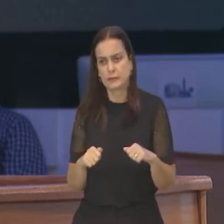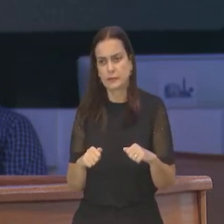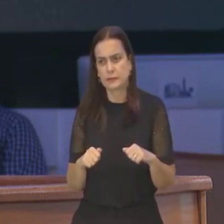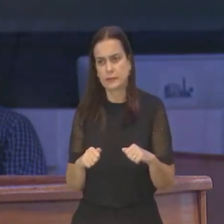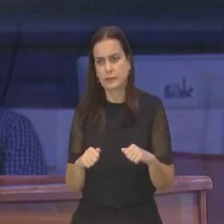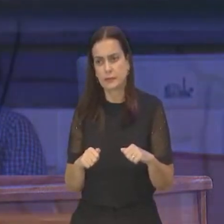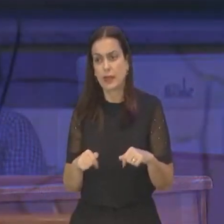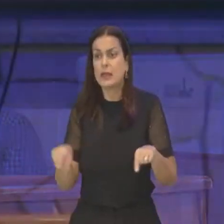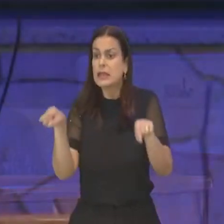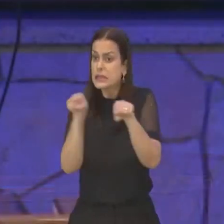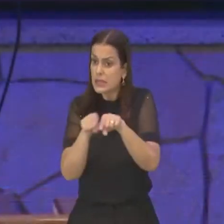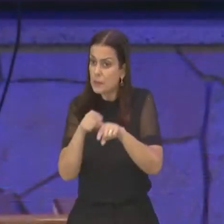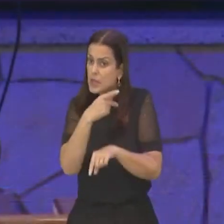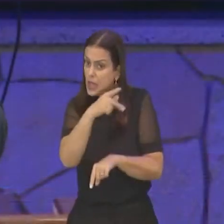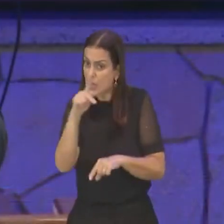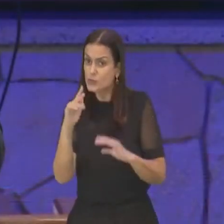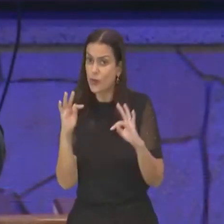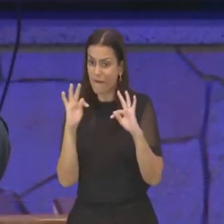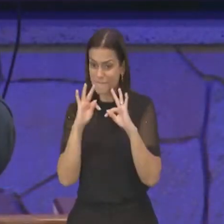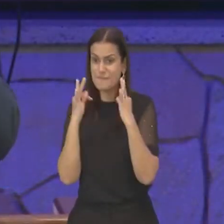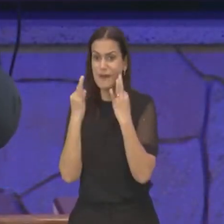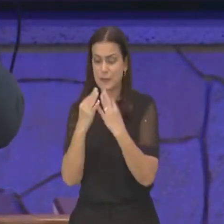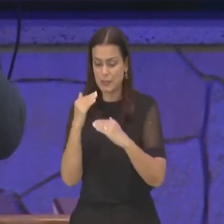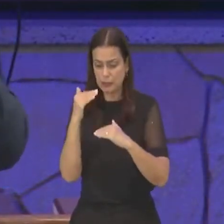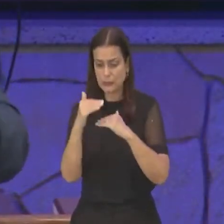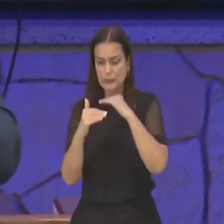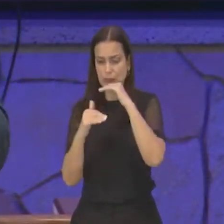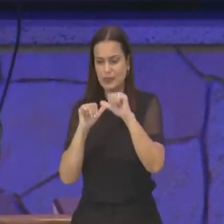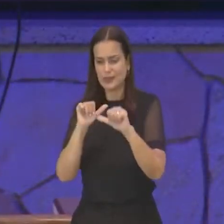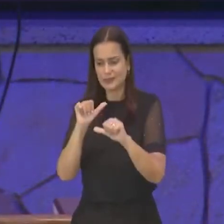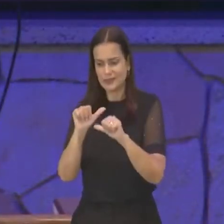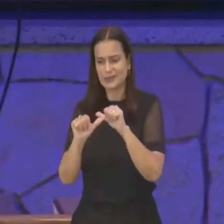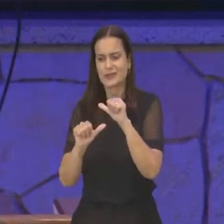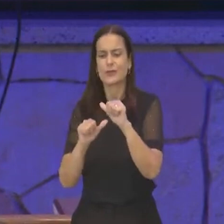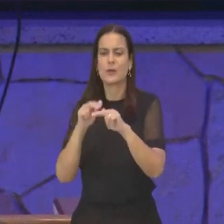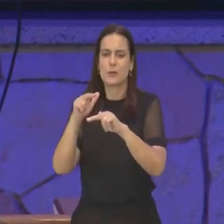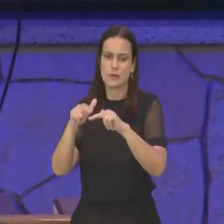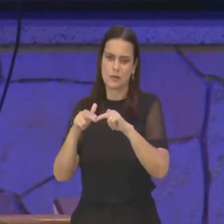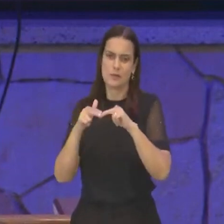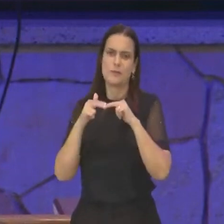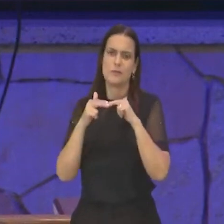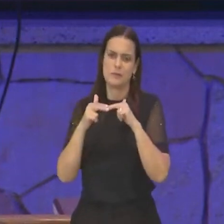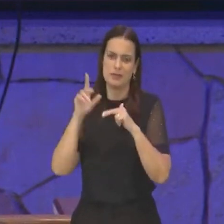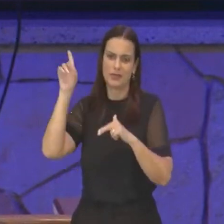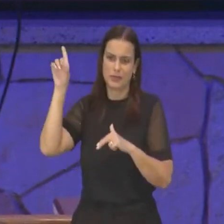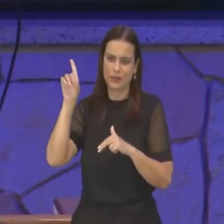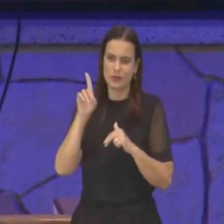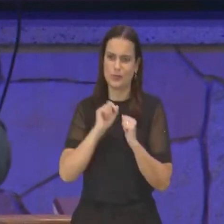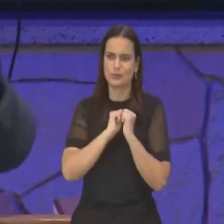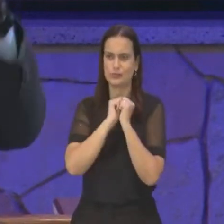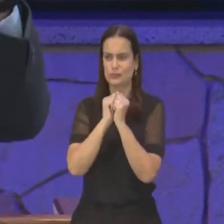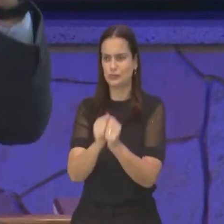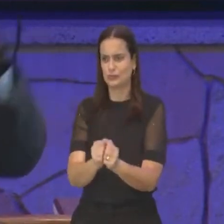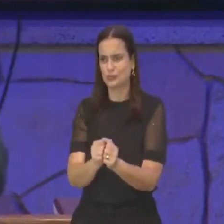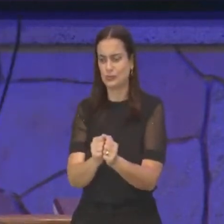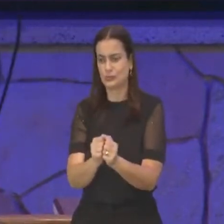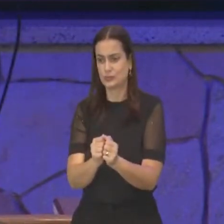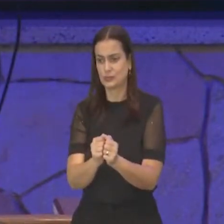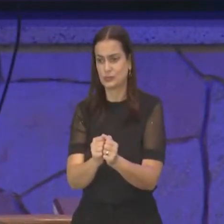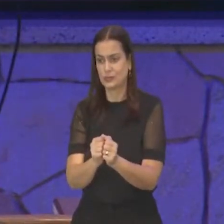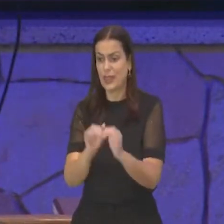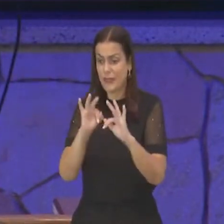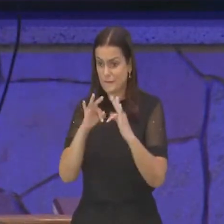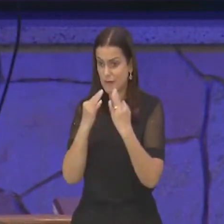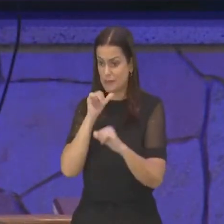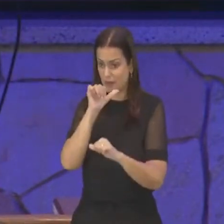para que também o seu lar seja edificado, seja transformado pela presença do Senhor. Lares